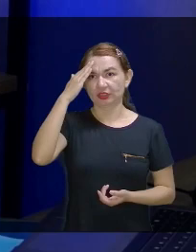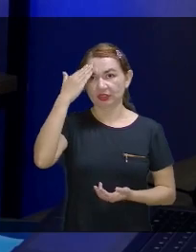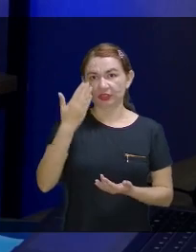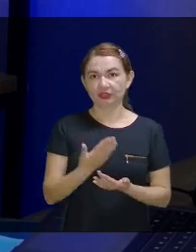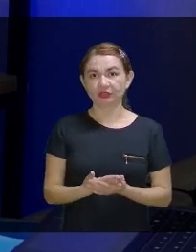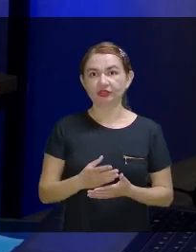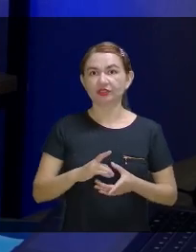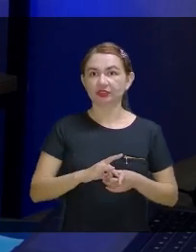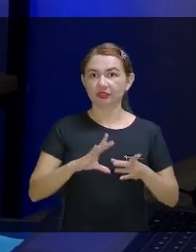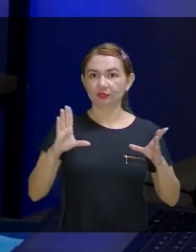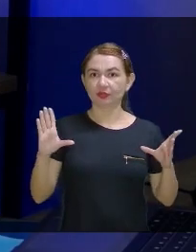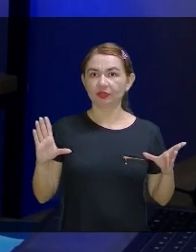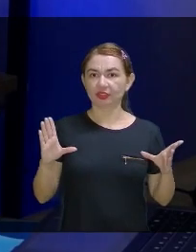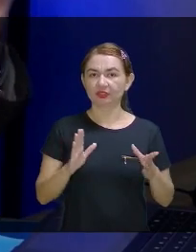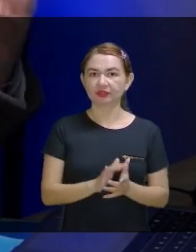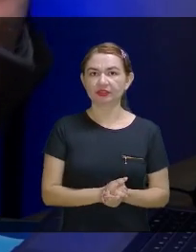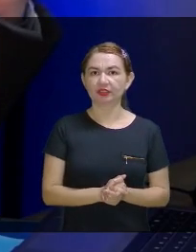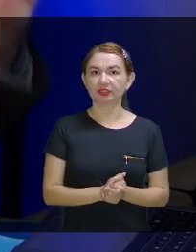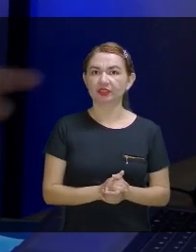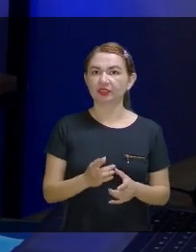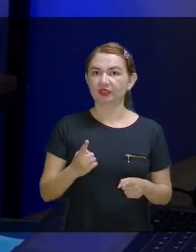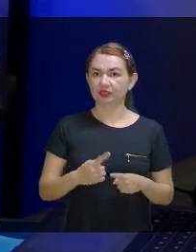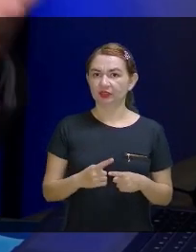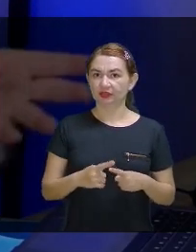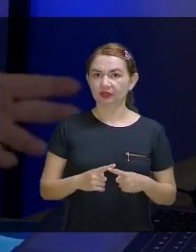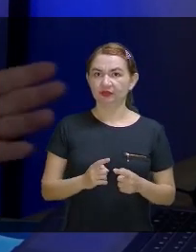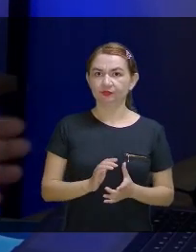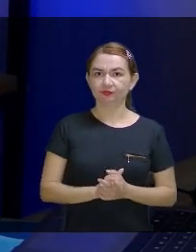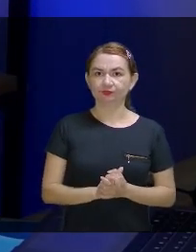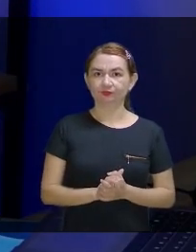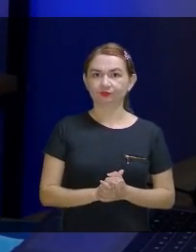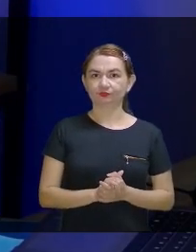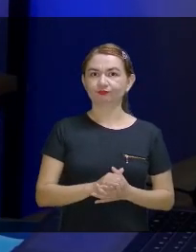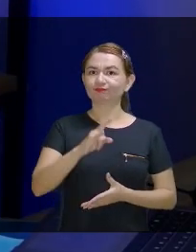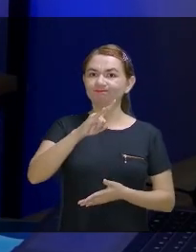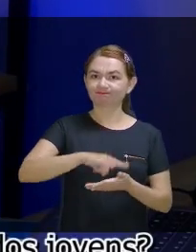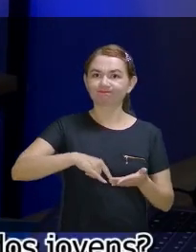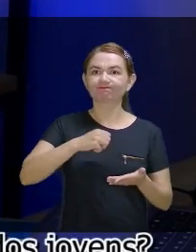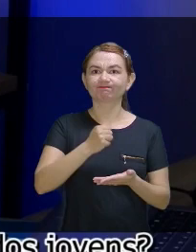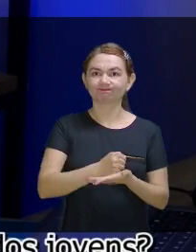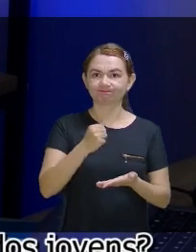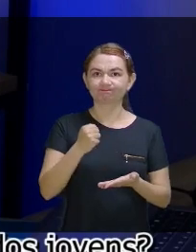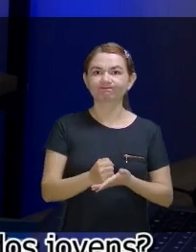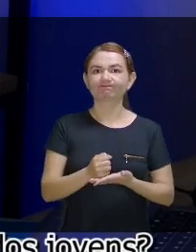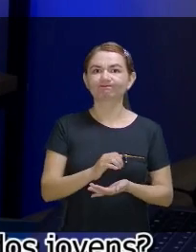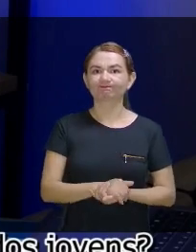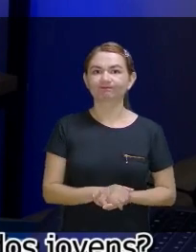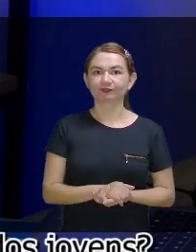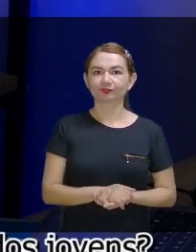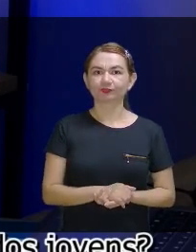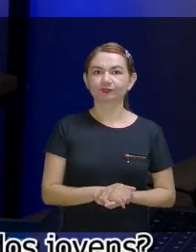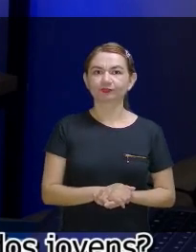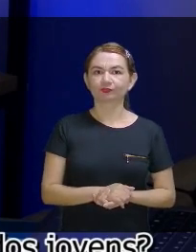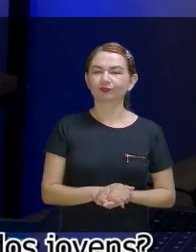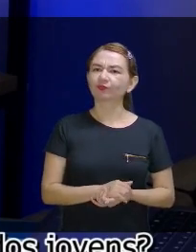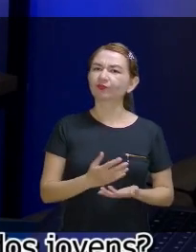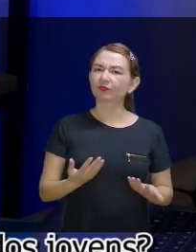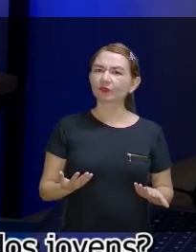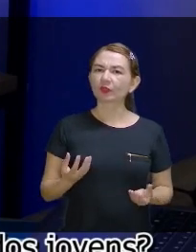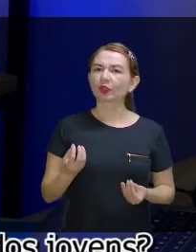democracia, acredita nas urnas, porque as urnas eletrônicas foram tão atacadas, assim como a própria justiça eleitoral. Esse conceito está